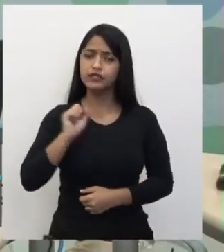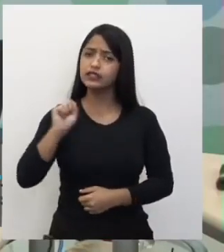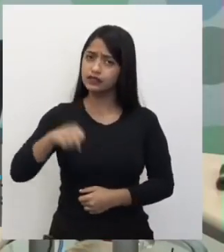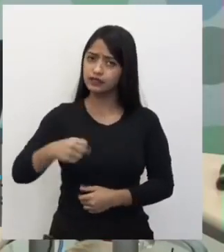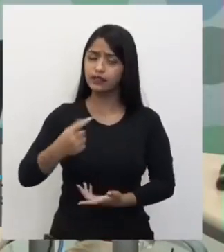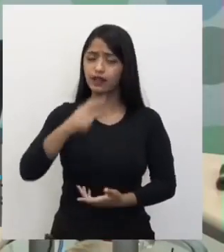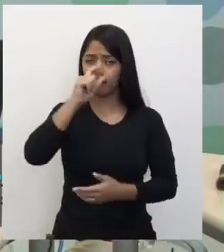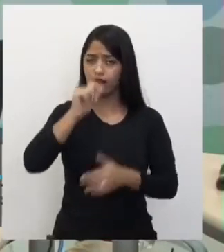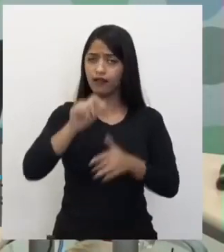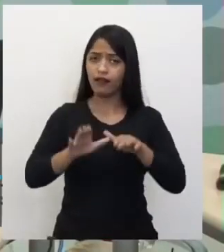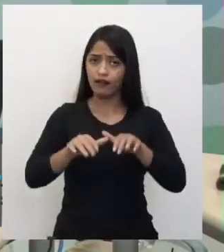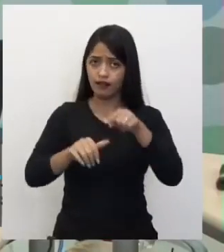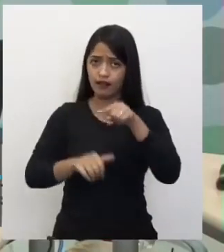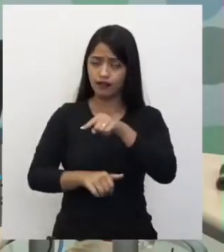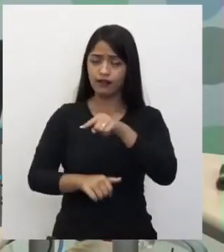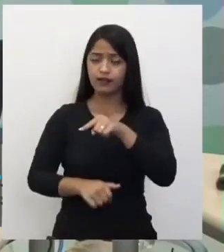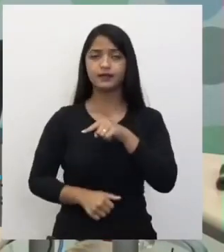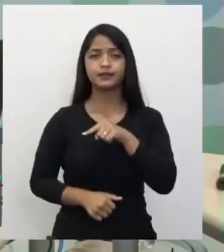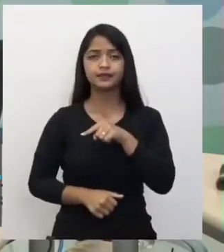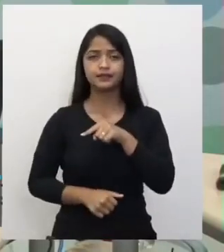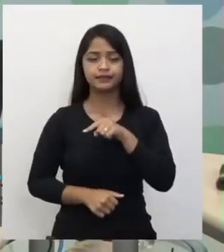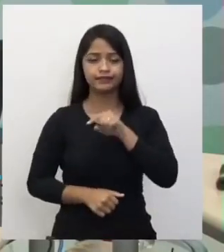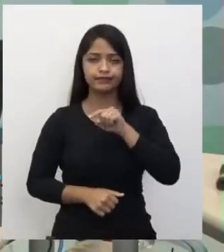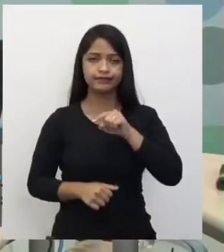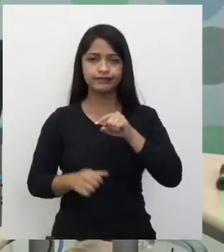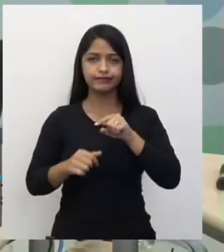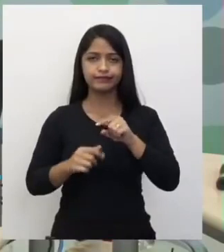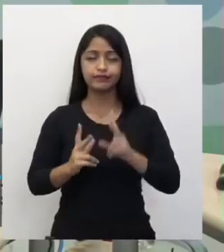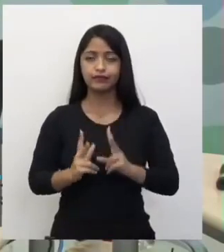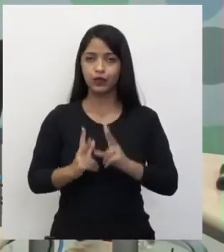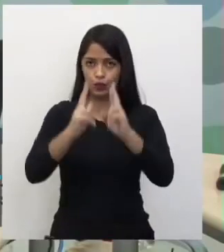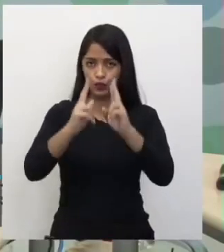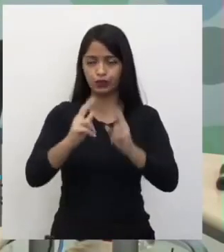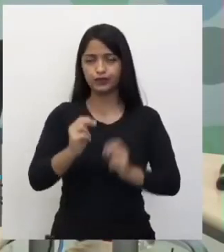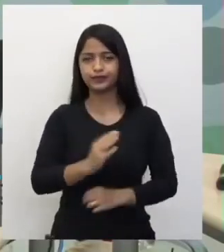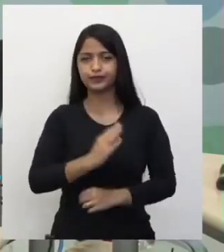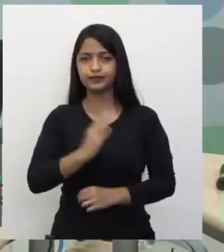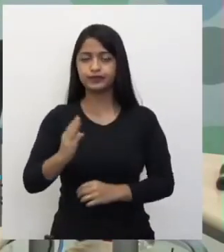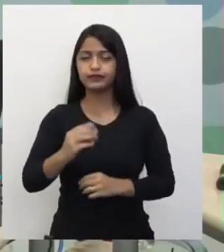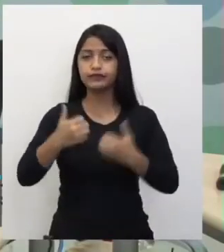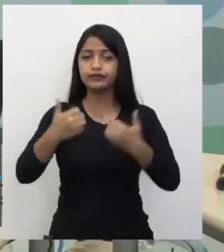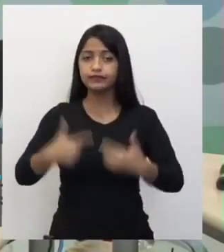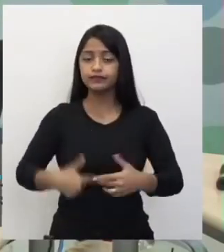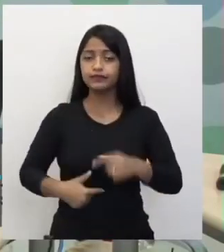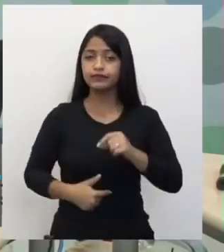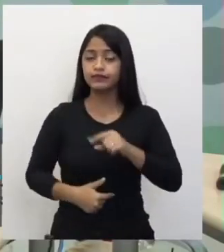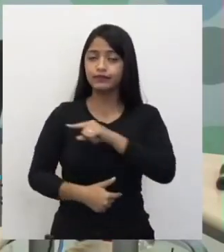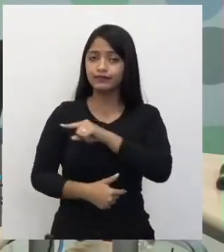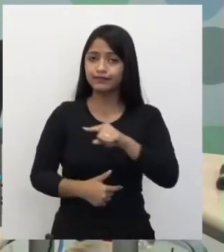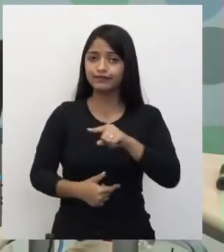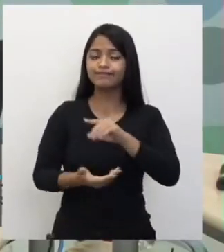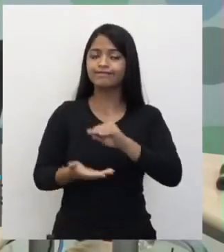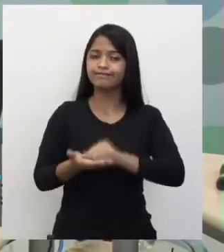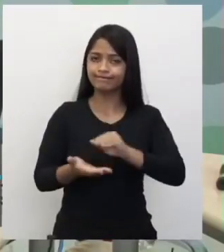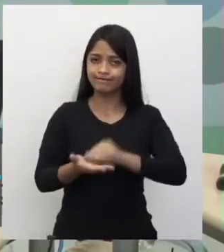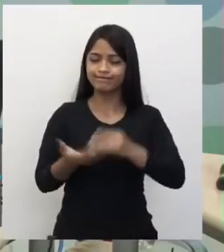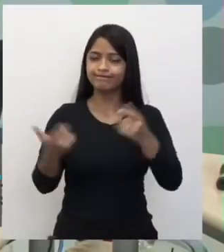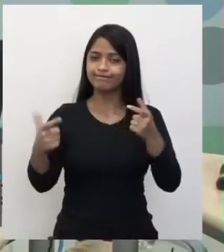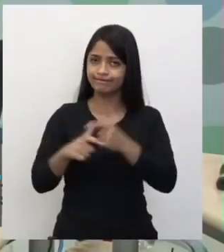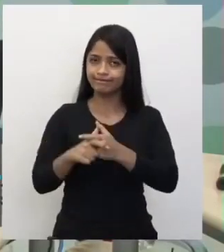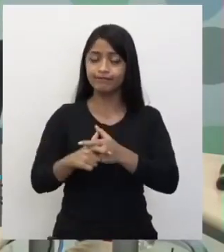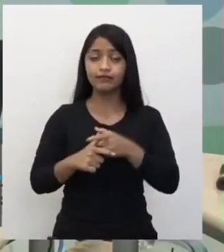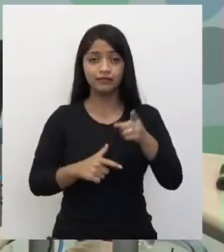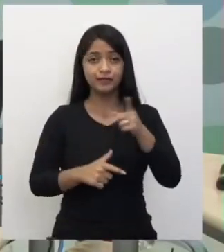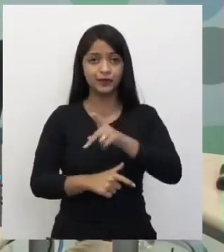eram consideradas, aí ela colocou reticências e ilegal da espécie. Então, ela pegou aí o trechinho onde aparece, ela